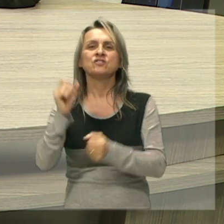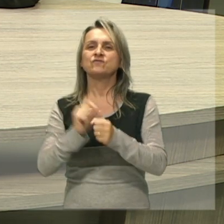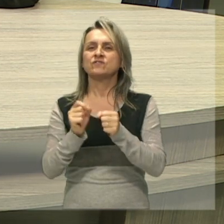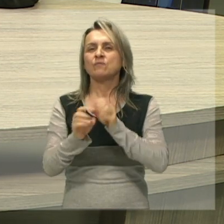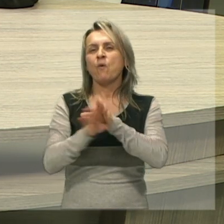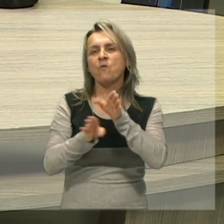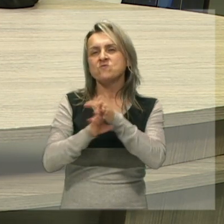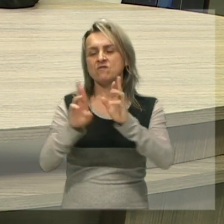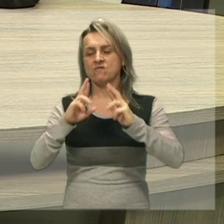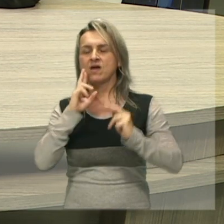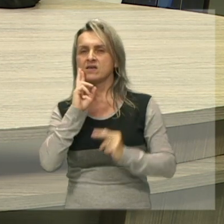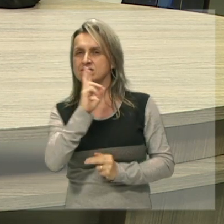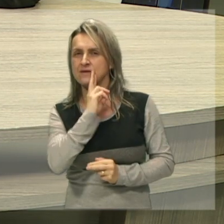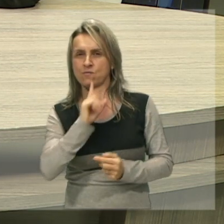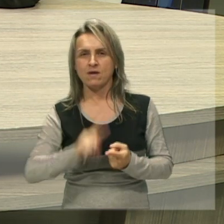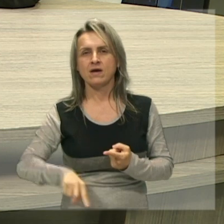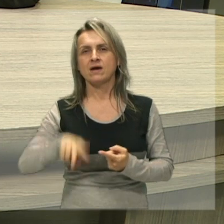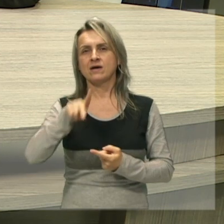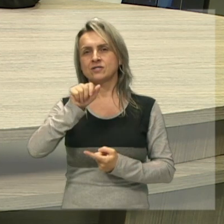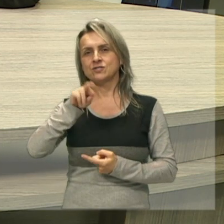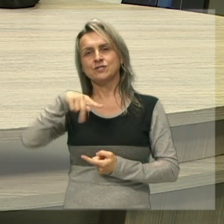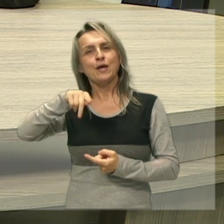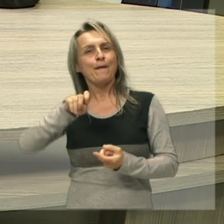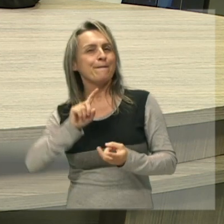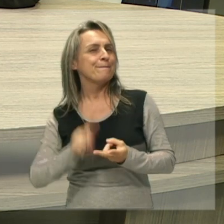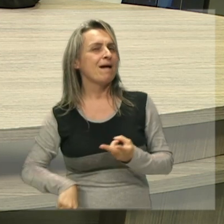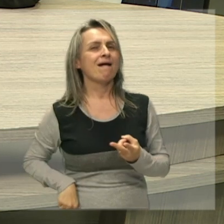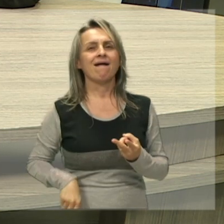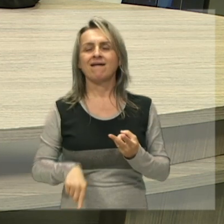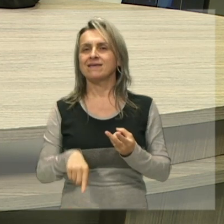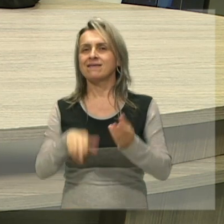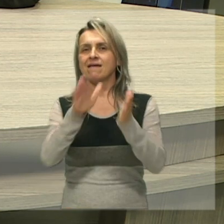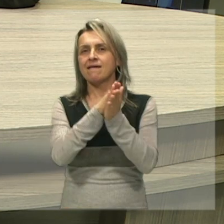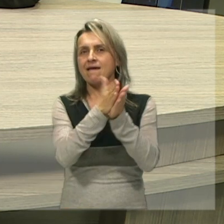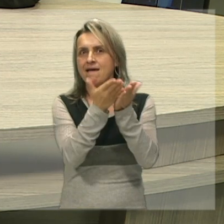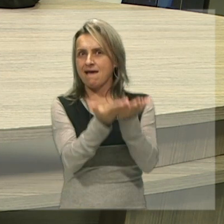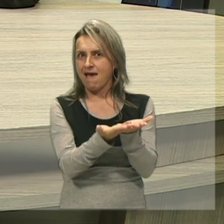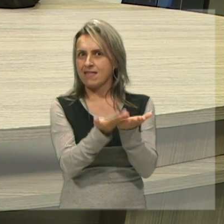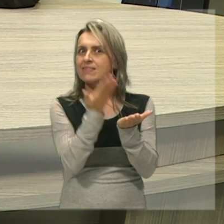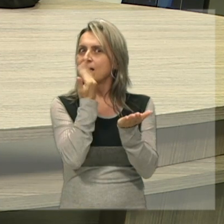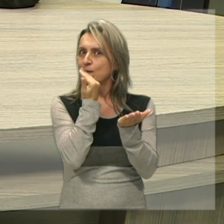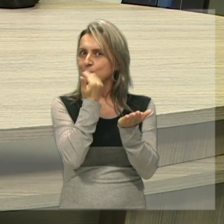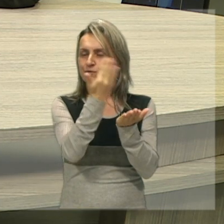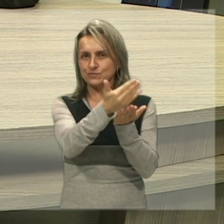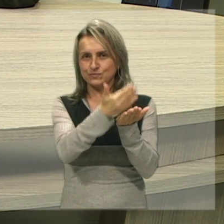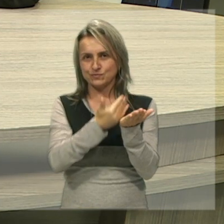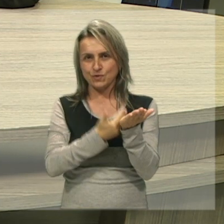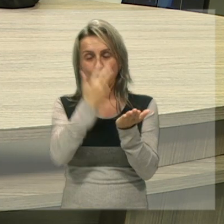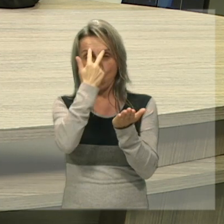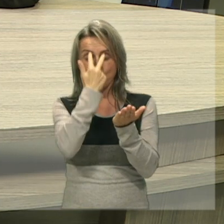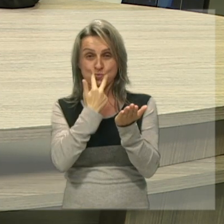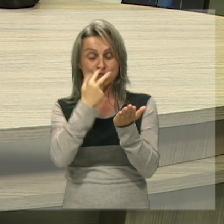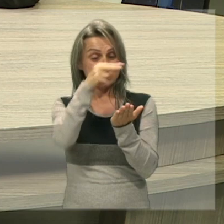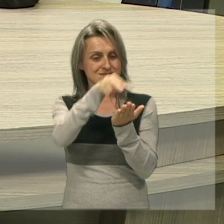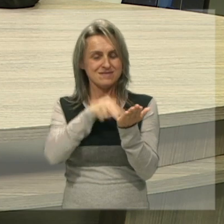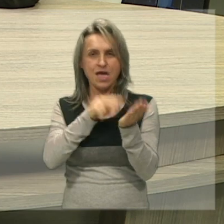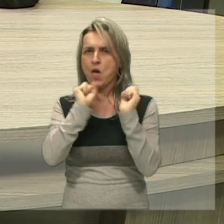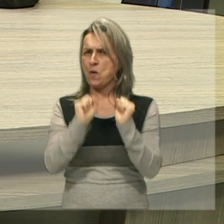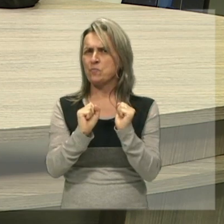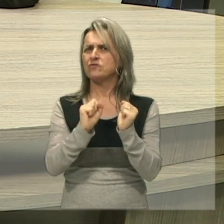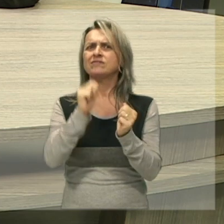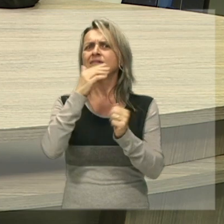aos parques, a cardápio, onde os cegos poderiam ter autonomia para